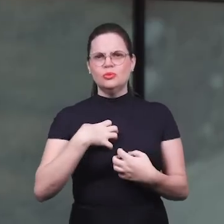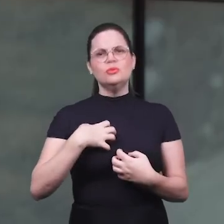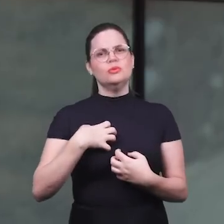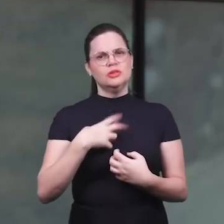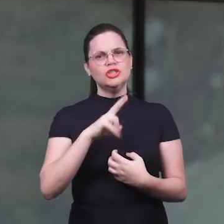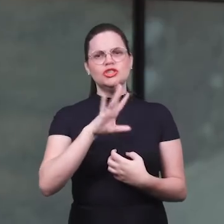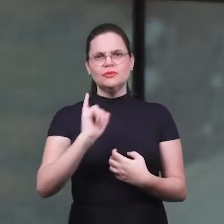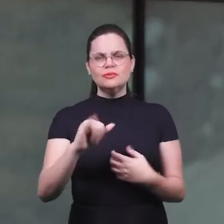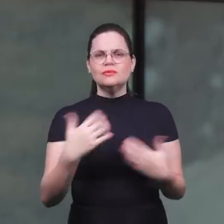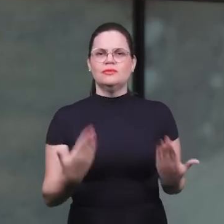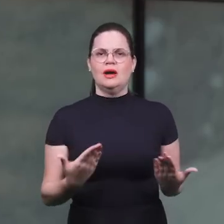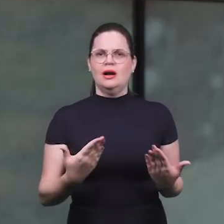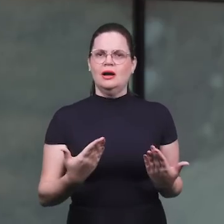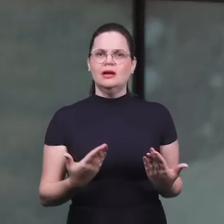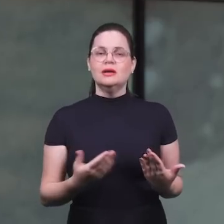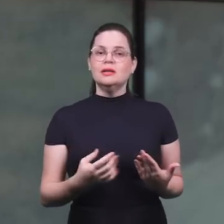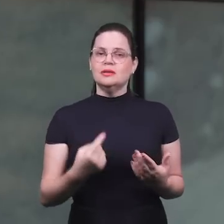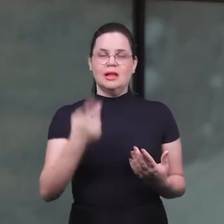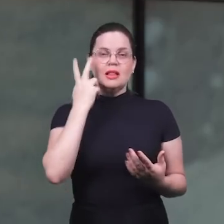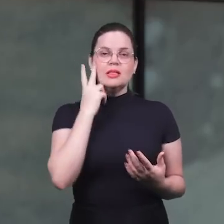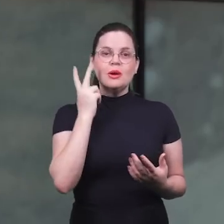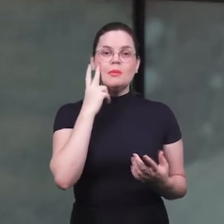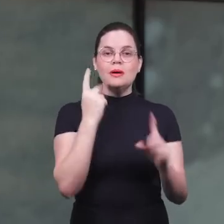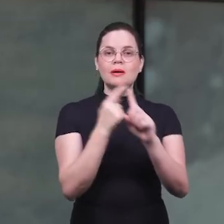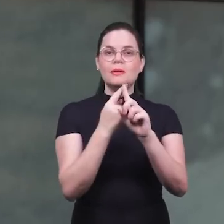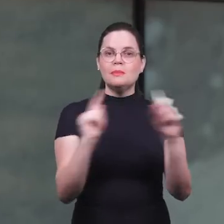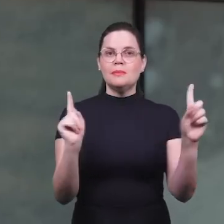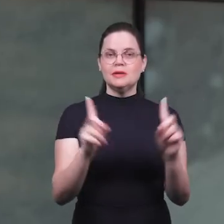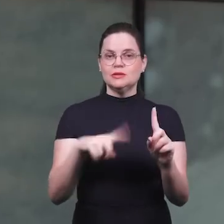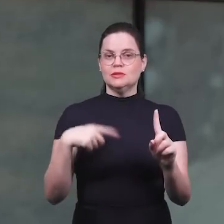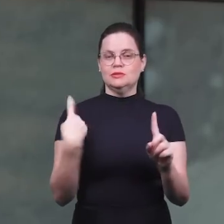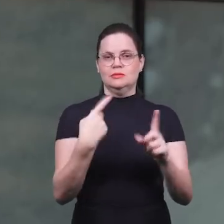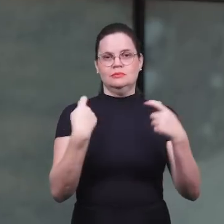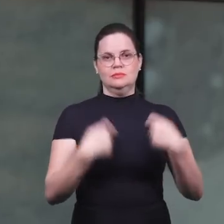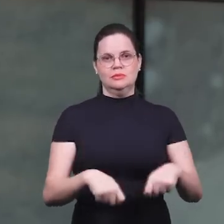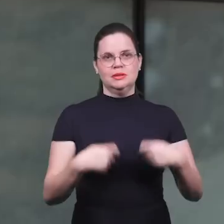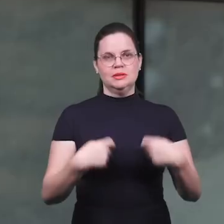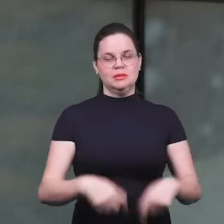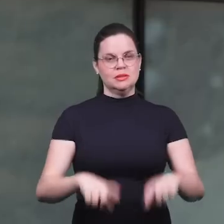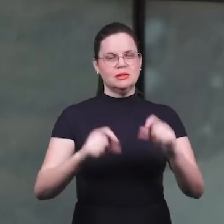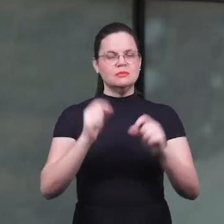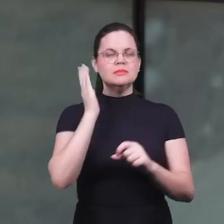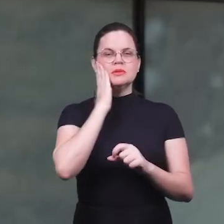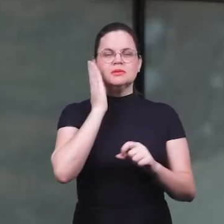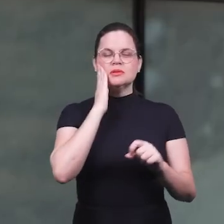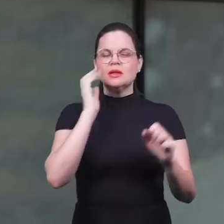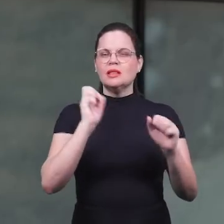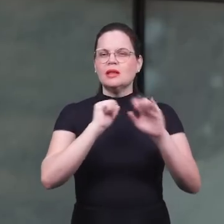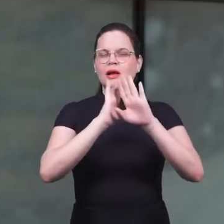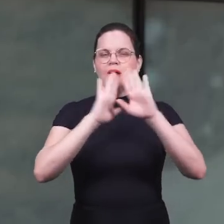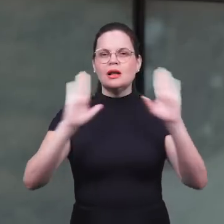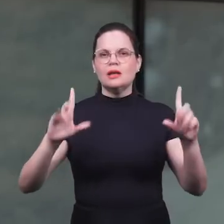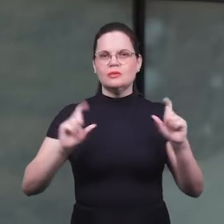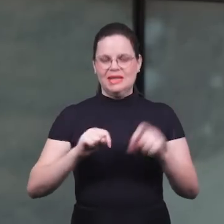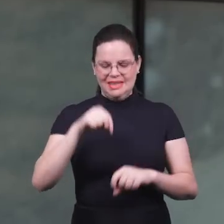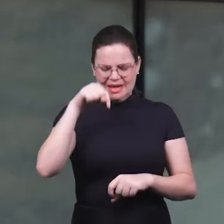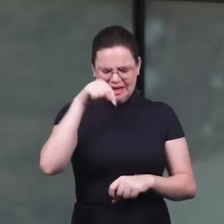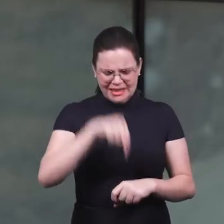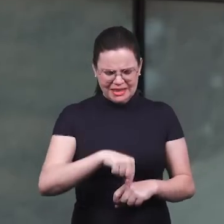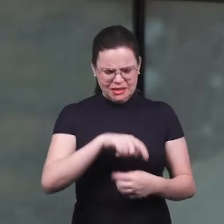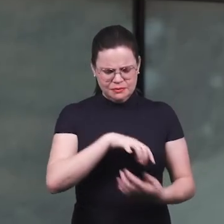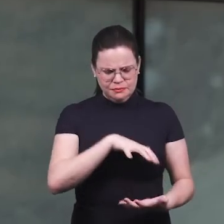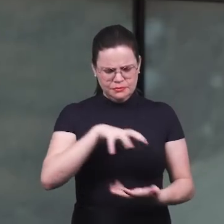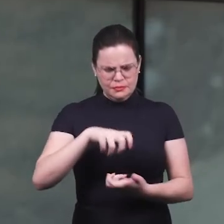temos que passar por aqui. E isso faz com que nós tenhamos que enxergar esta vida com